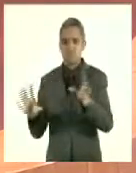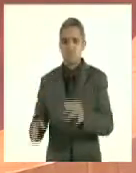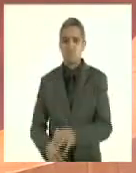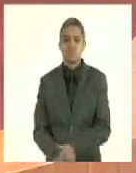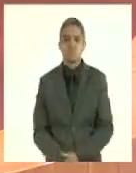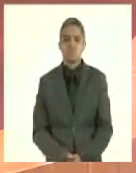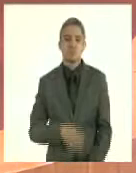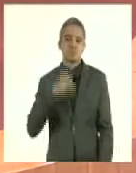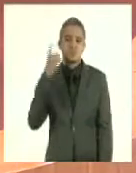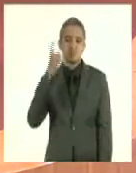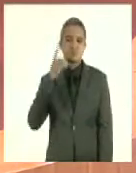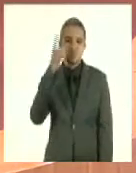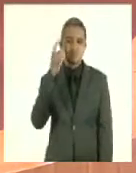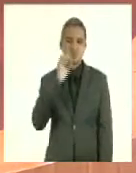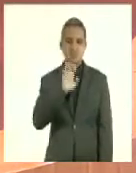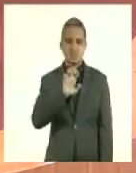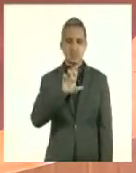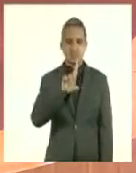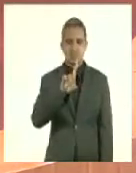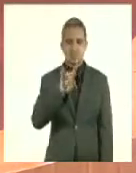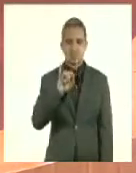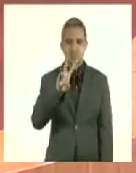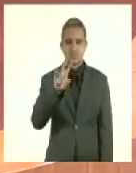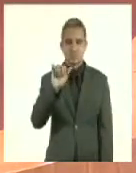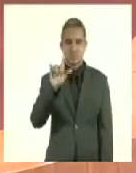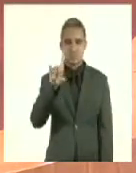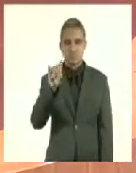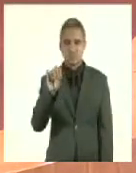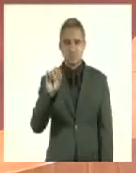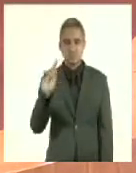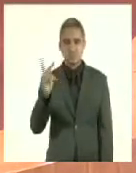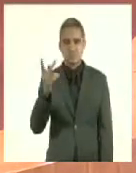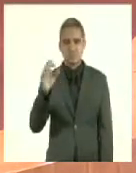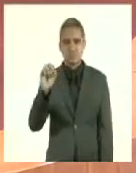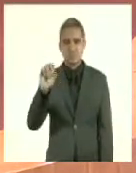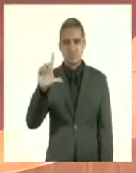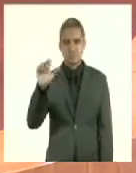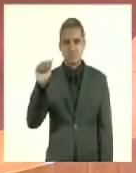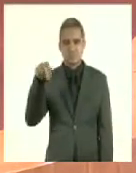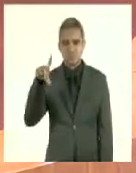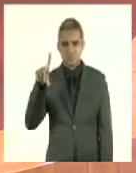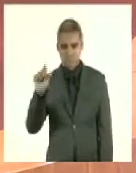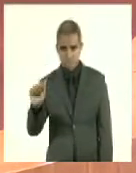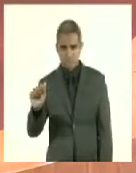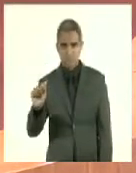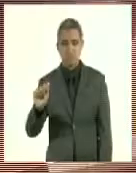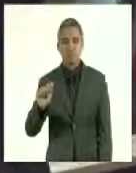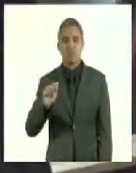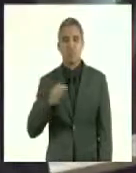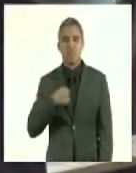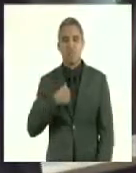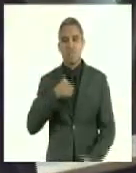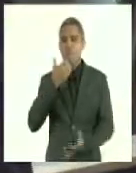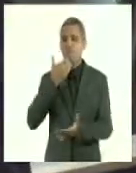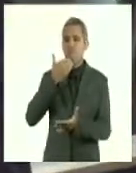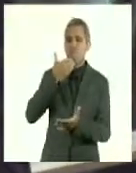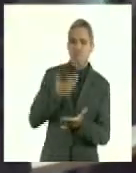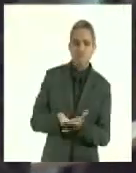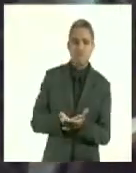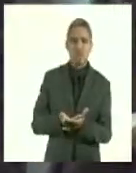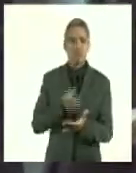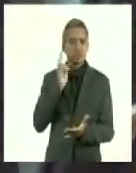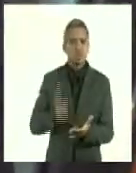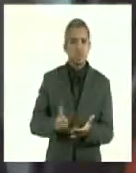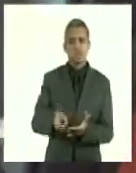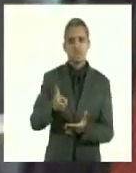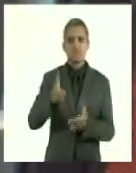Deputado Edivaldo Holanda, o impressionante é que todas as vezes que se fala de futuro, que se